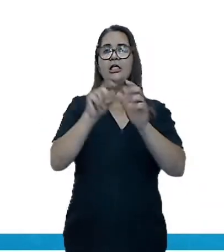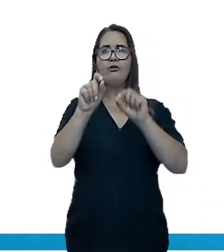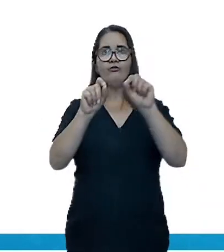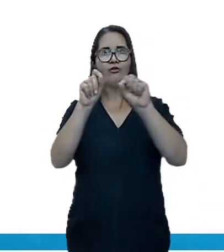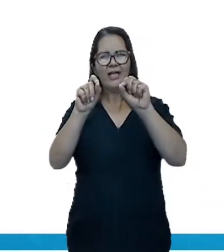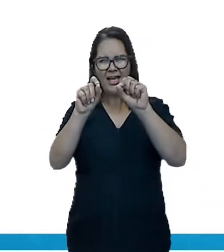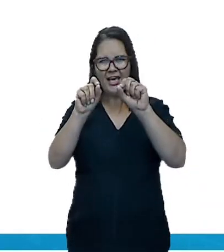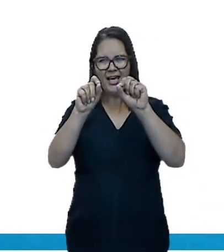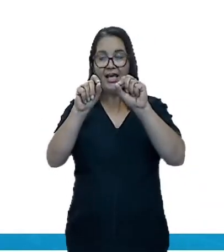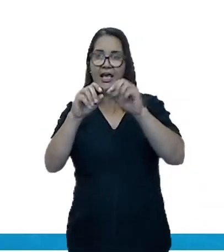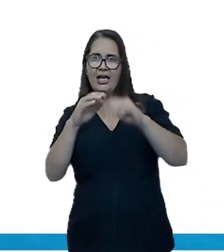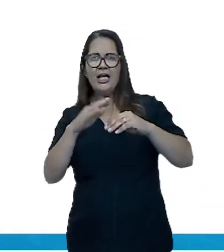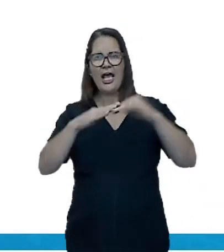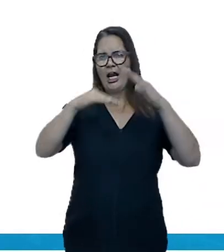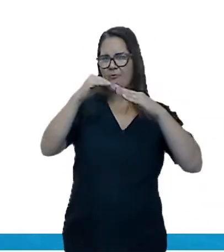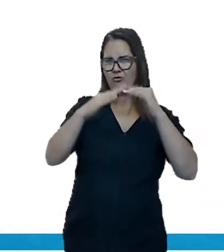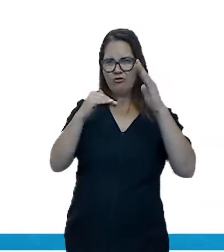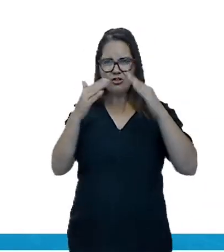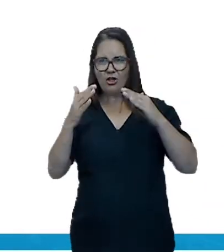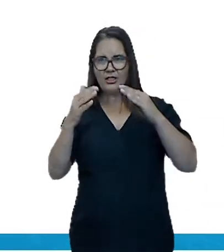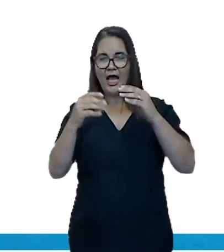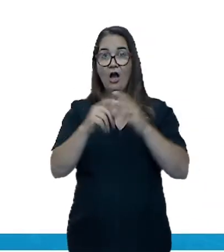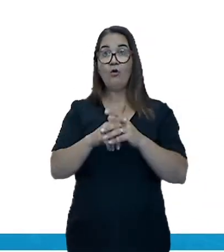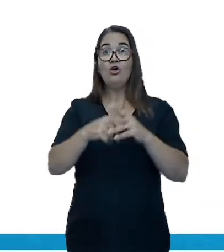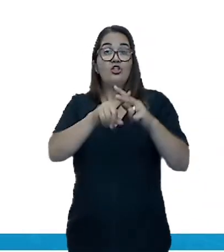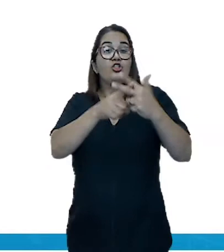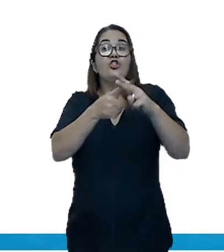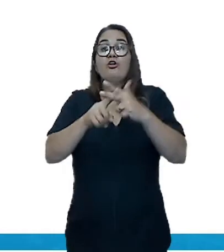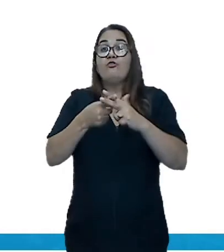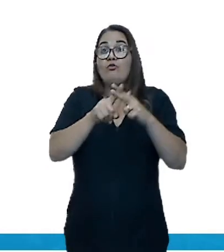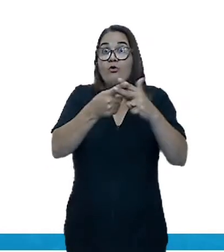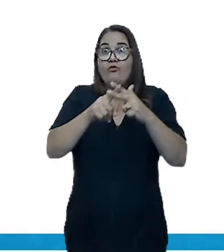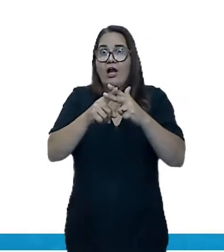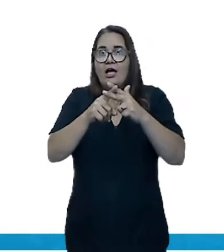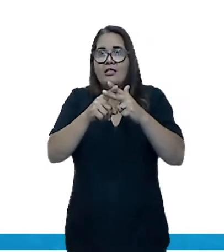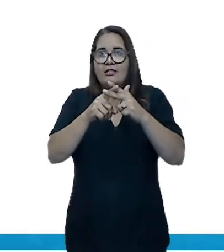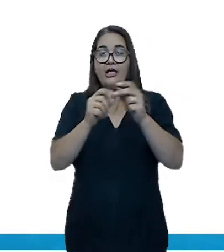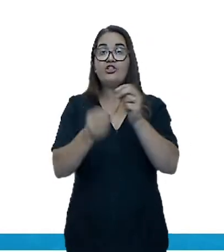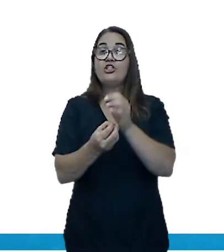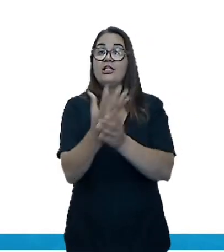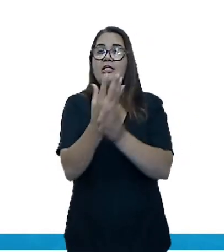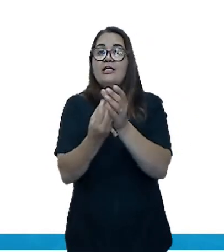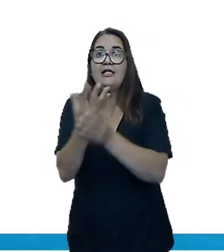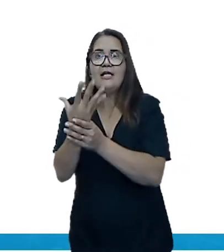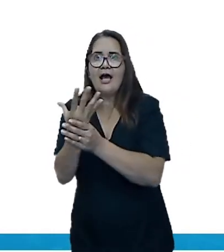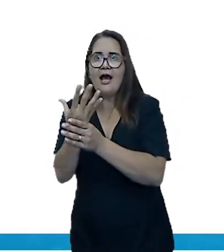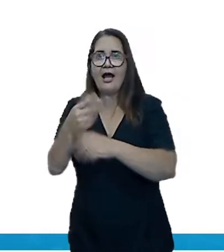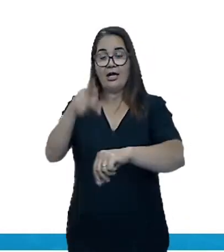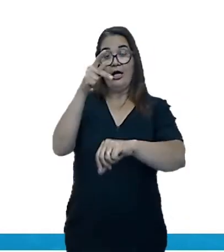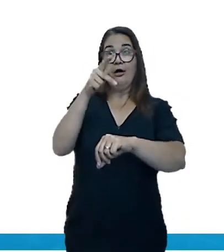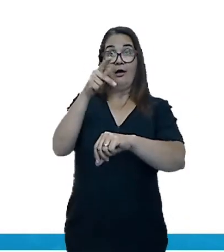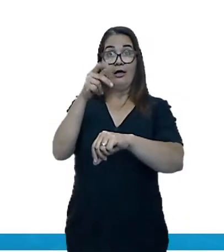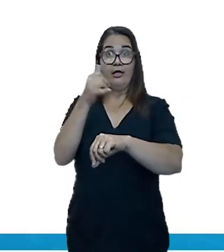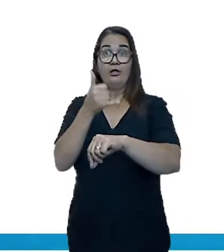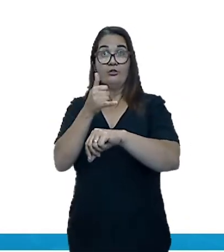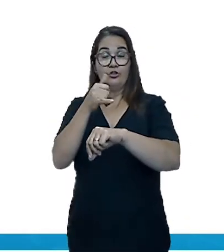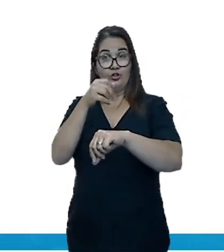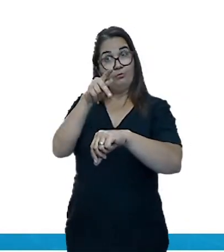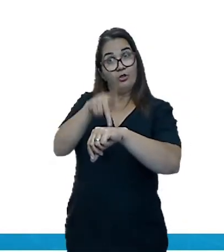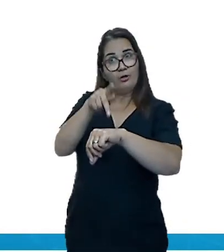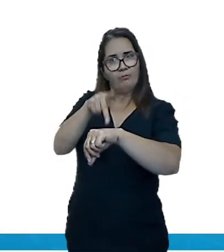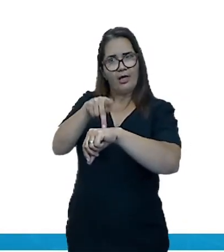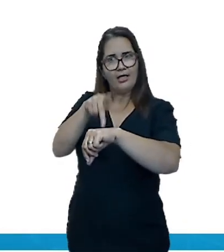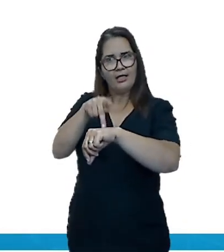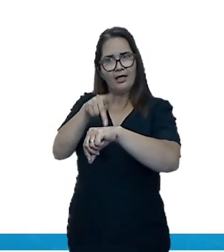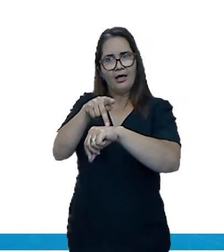tinha habilidade, habilis vem de habilidade, de fabricar utensílios simples de pedra, como nós estamos vendo aqui na